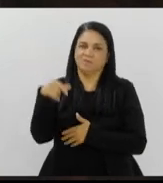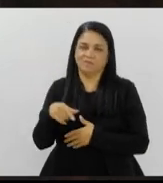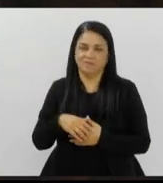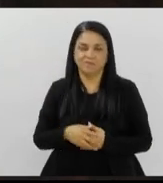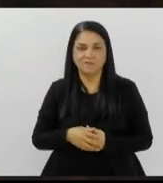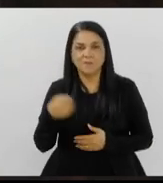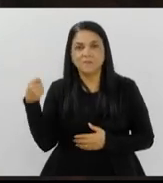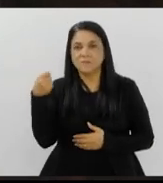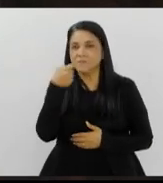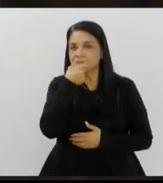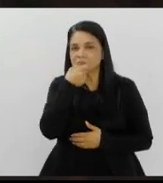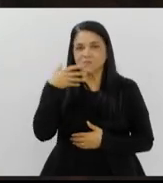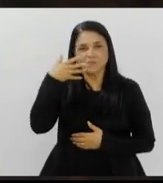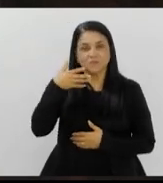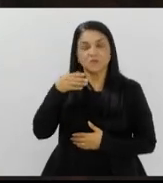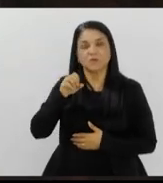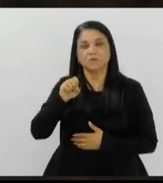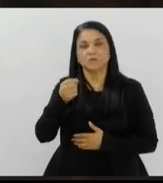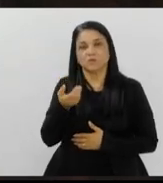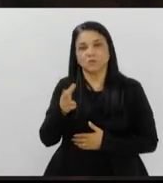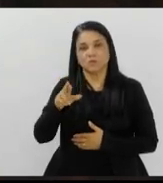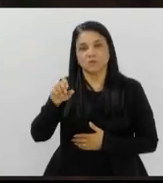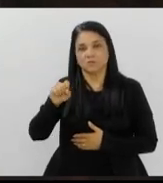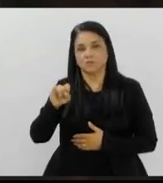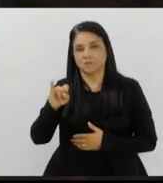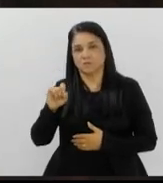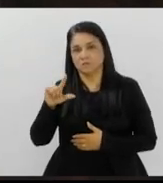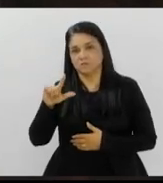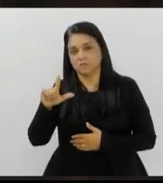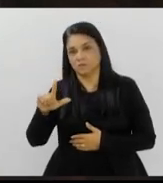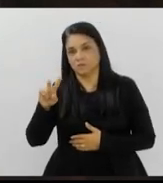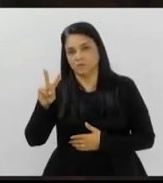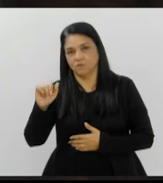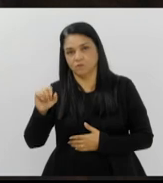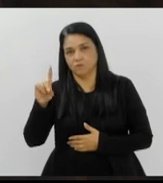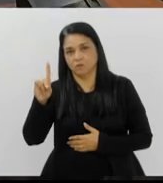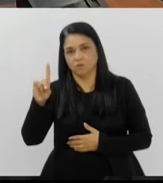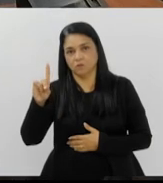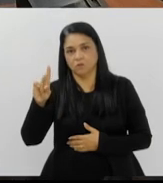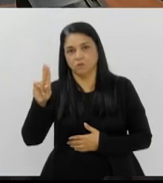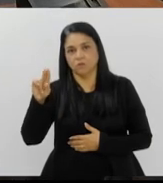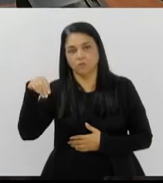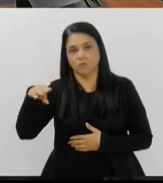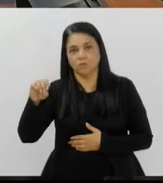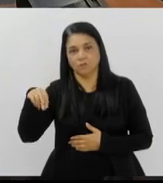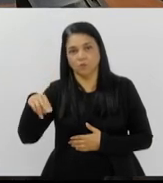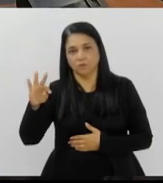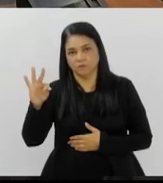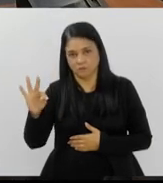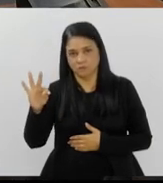Passa a palavra agora à doutora Silvia Drummond. Bom dia.